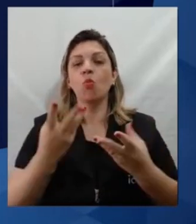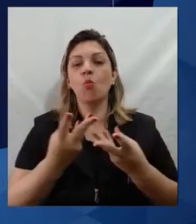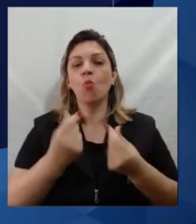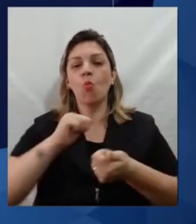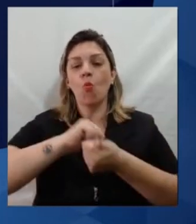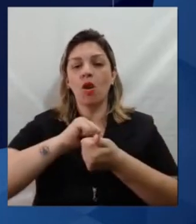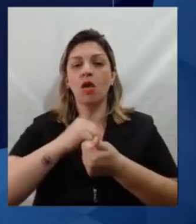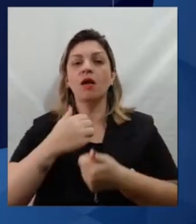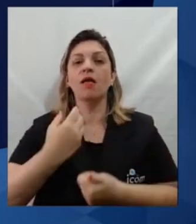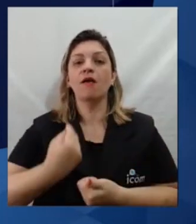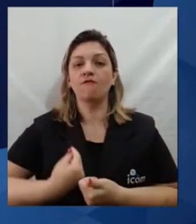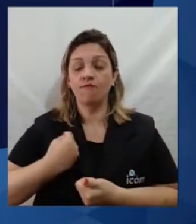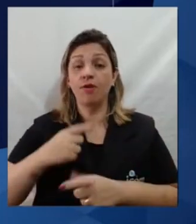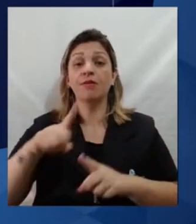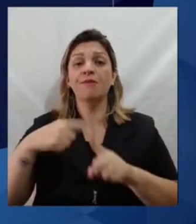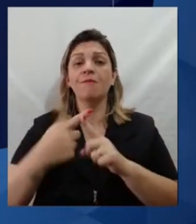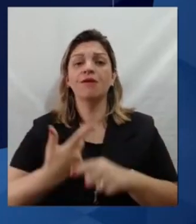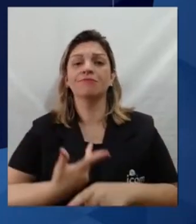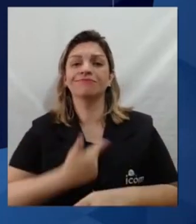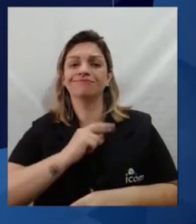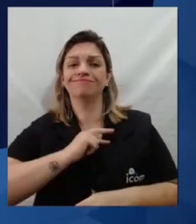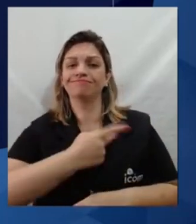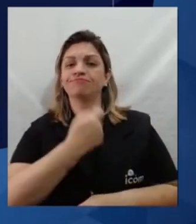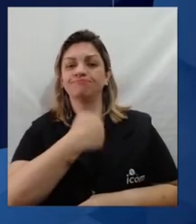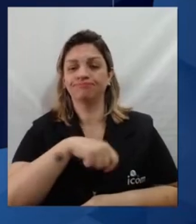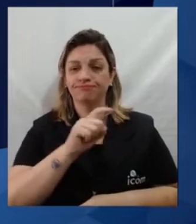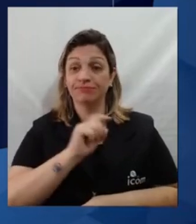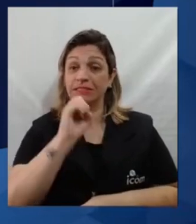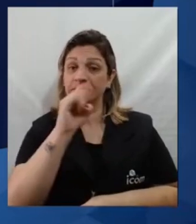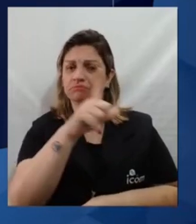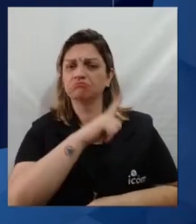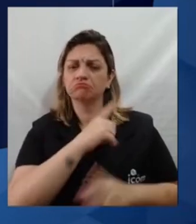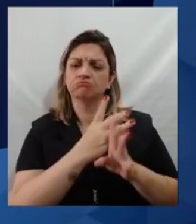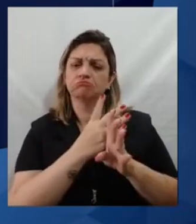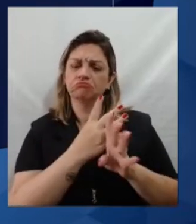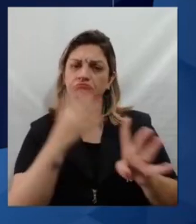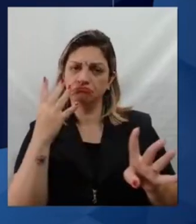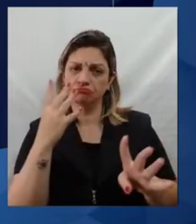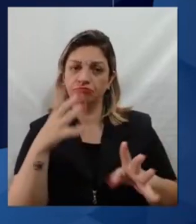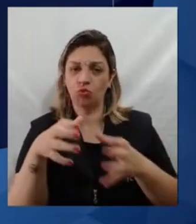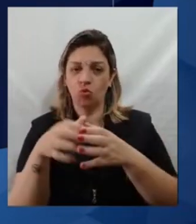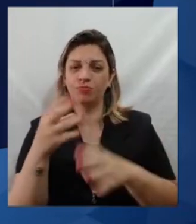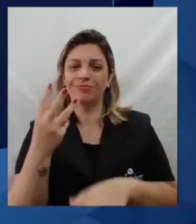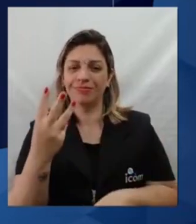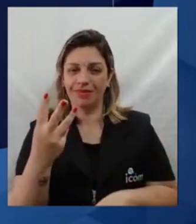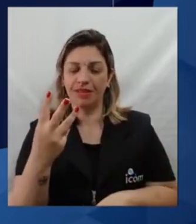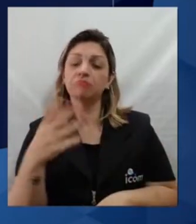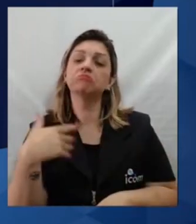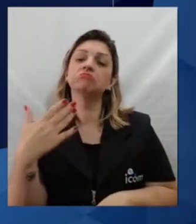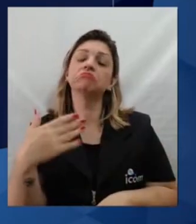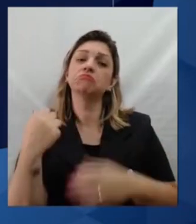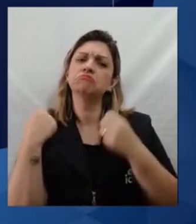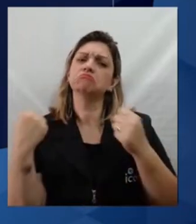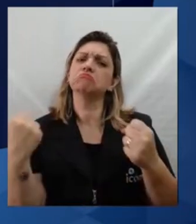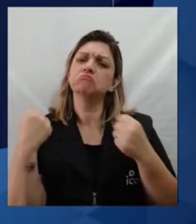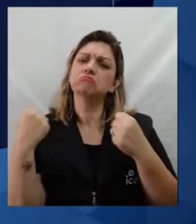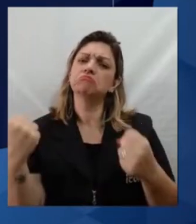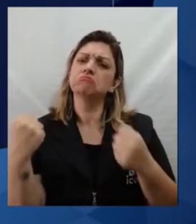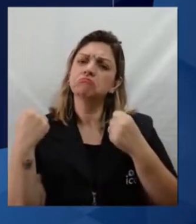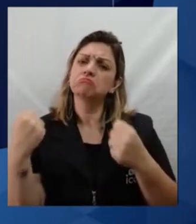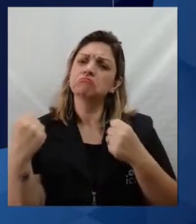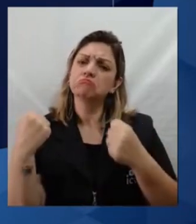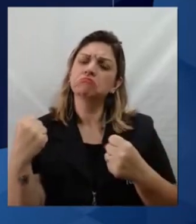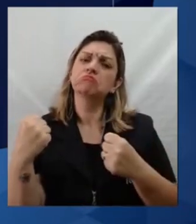transplantes. Ou seja, se o paciente está na classe funcional 3, e através dos exercícios físicos, através de medidas